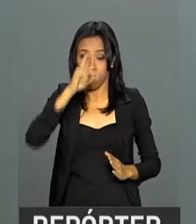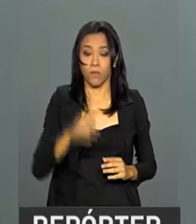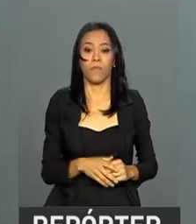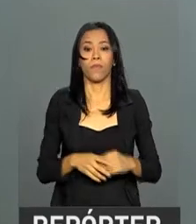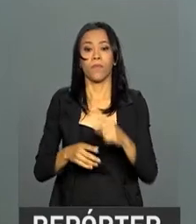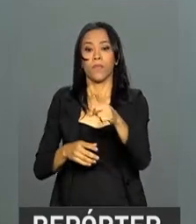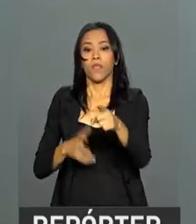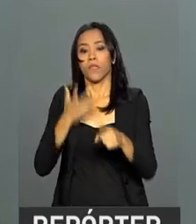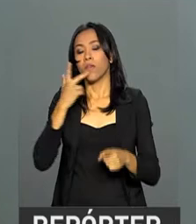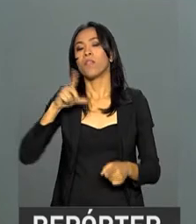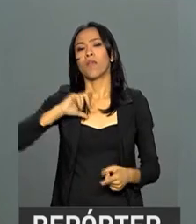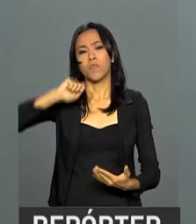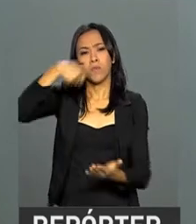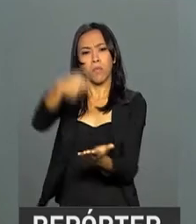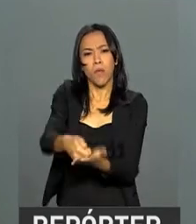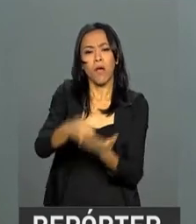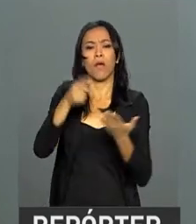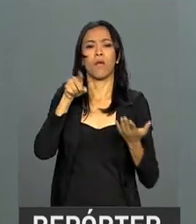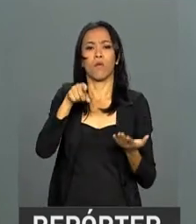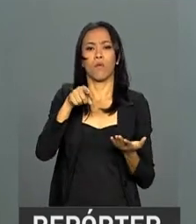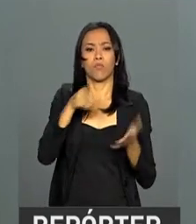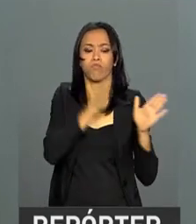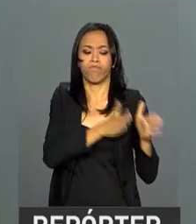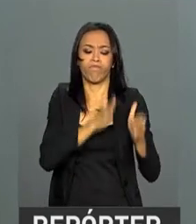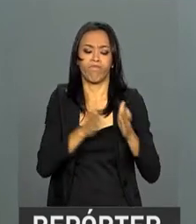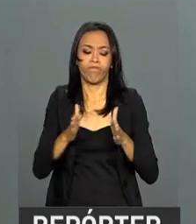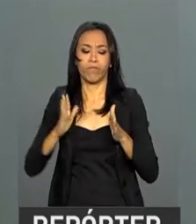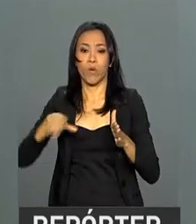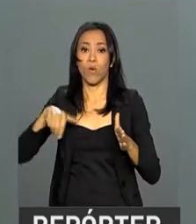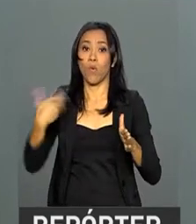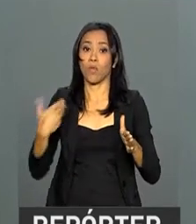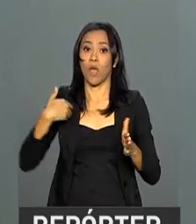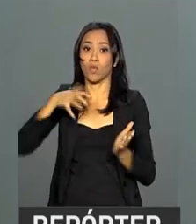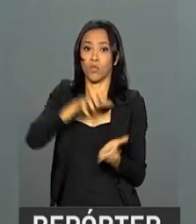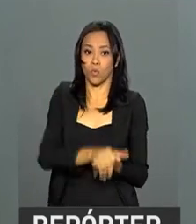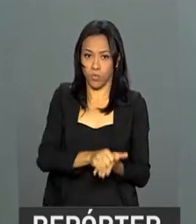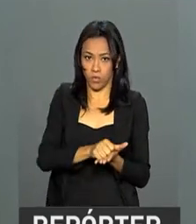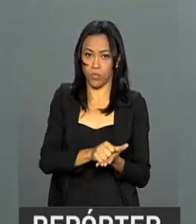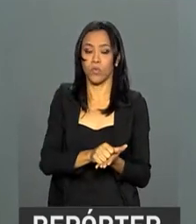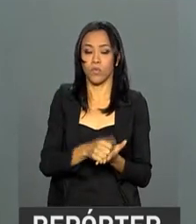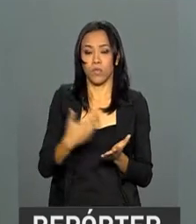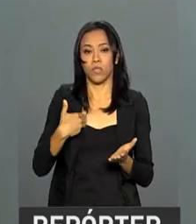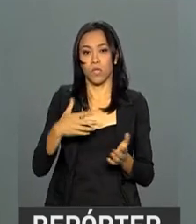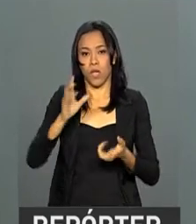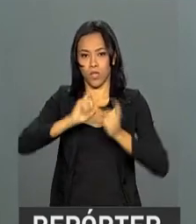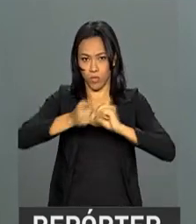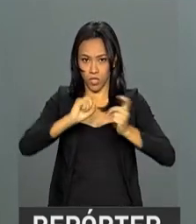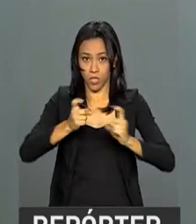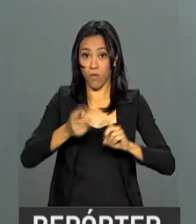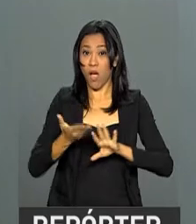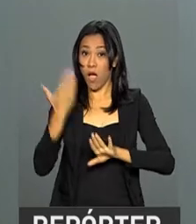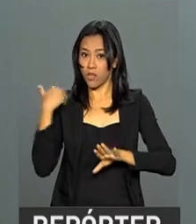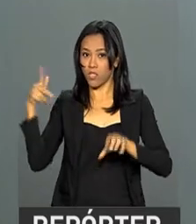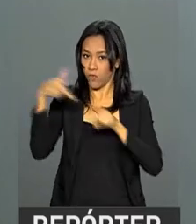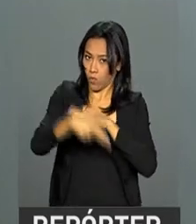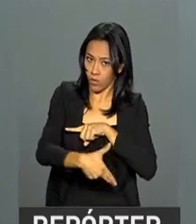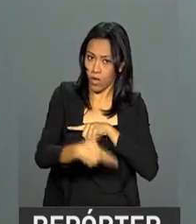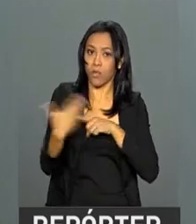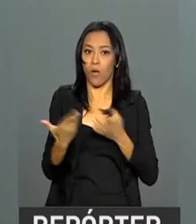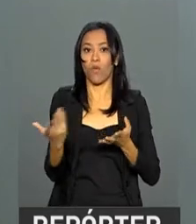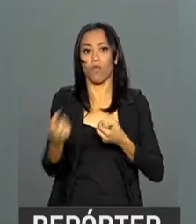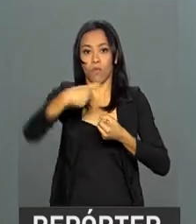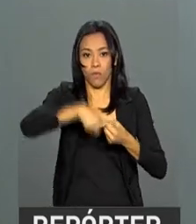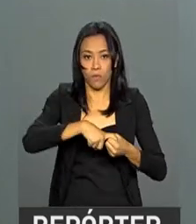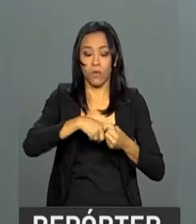assim, de forma sistemática, o REUF, desde que assumimos a gestão, estava suspenso antes, nós retomamos. E temos